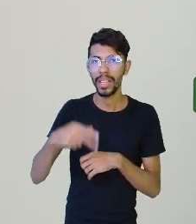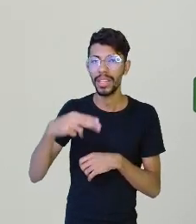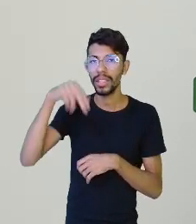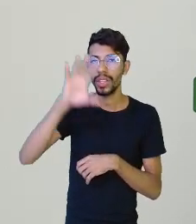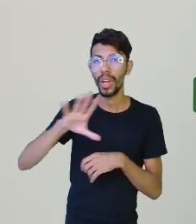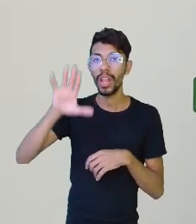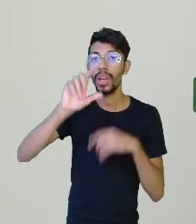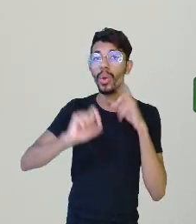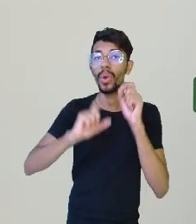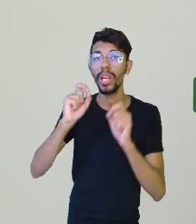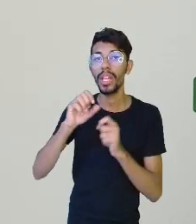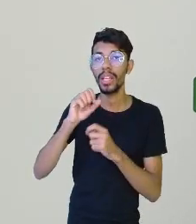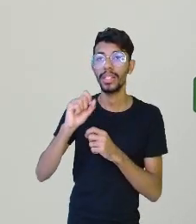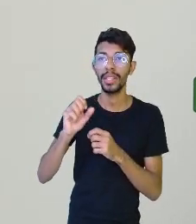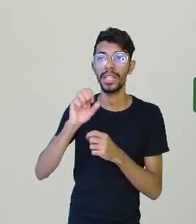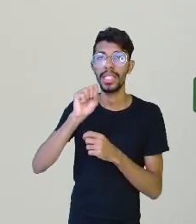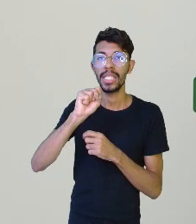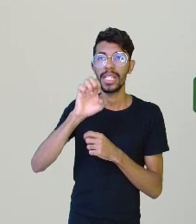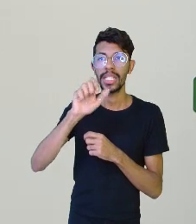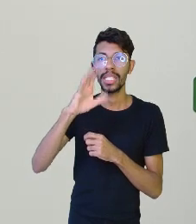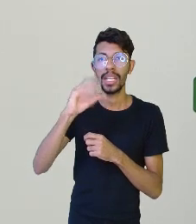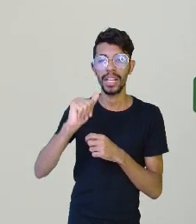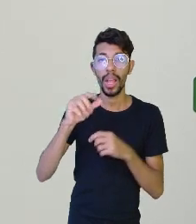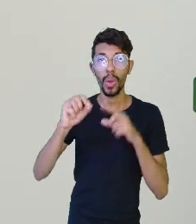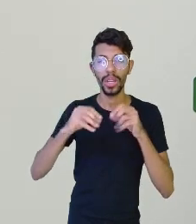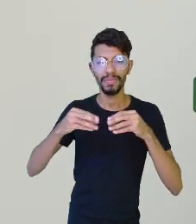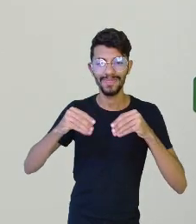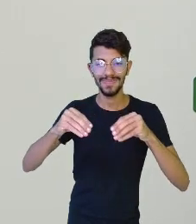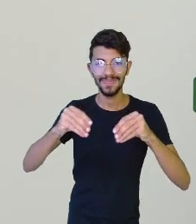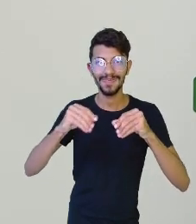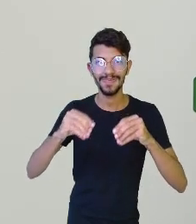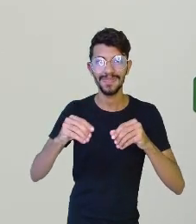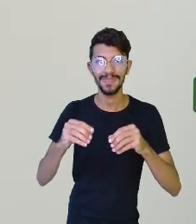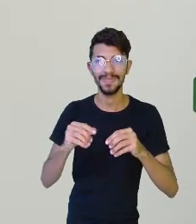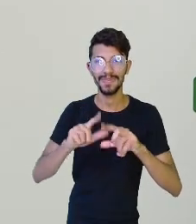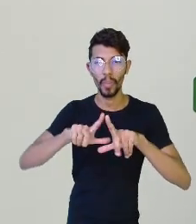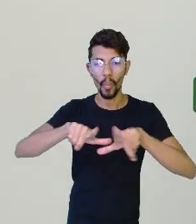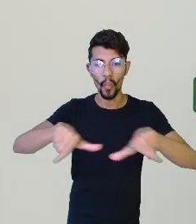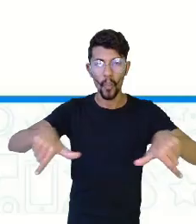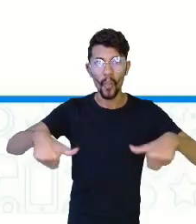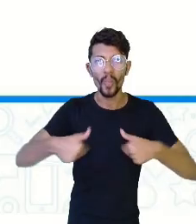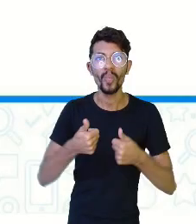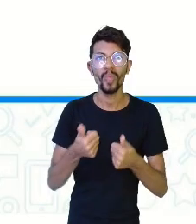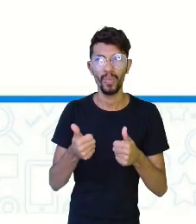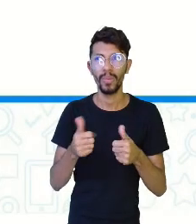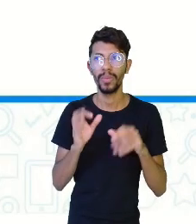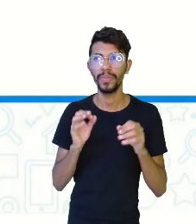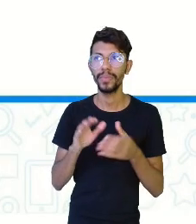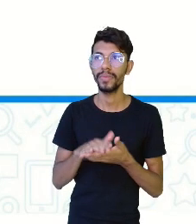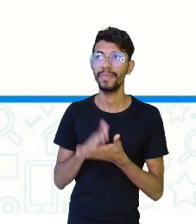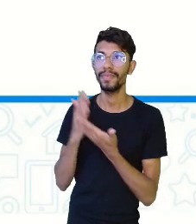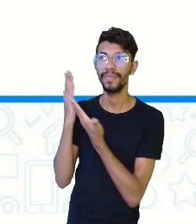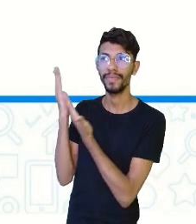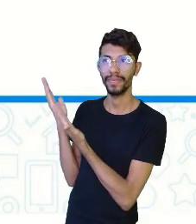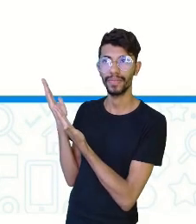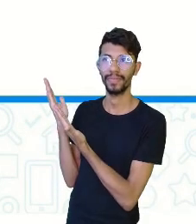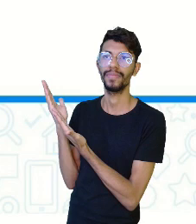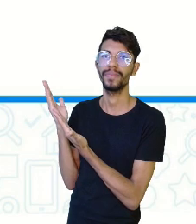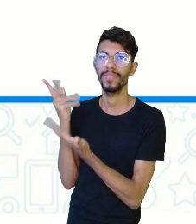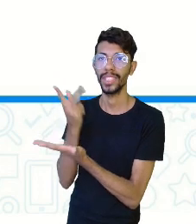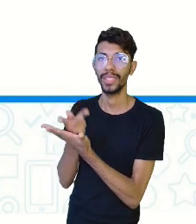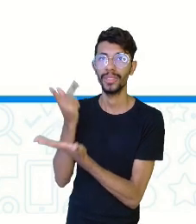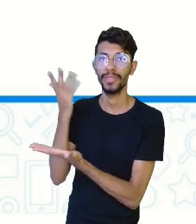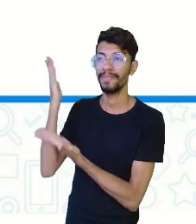seca. Nós vimos isso também nas aulas anteriores. A área de ocorrência desse clima, olha